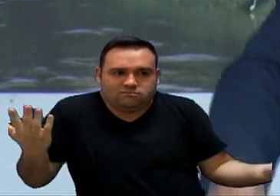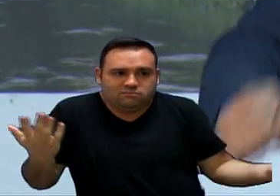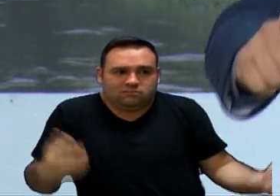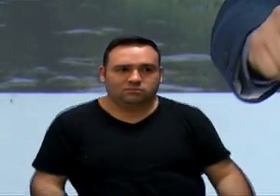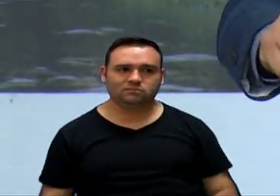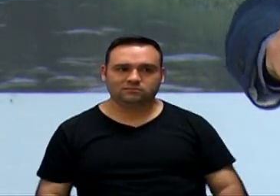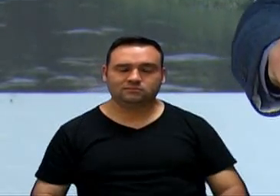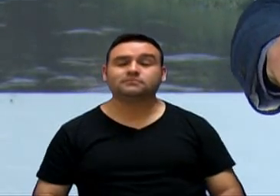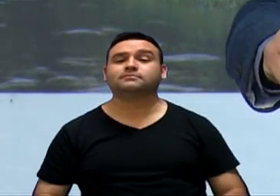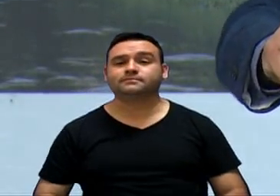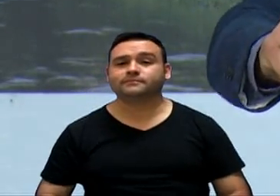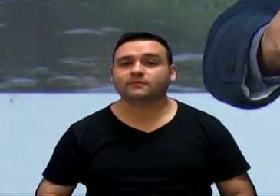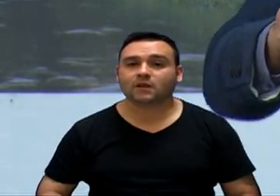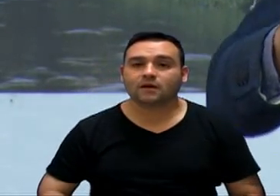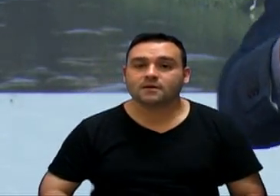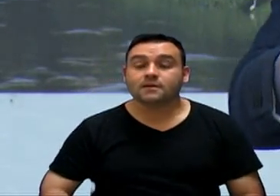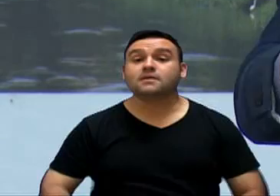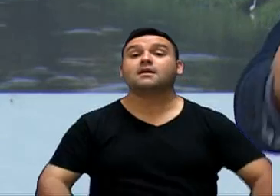Agora,